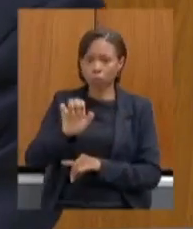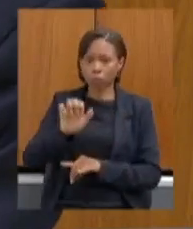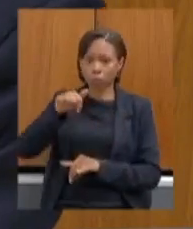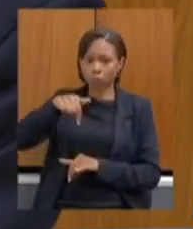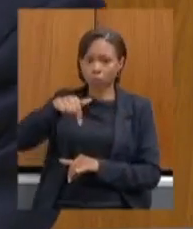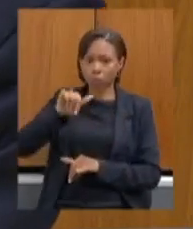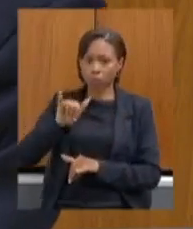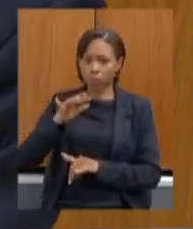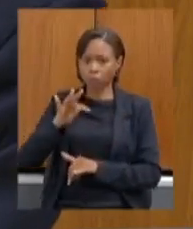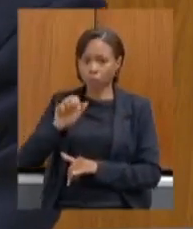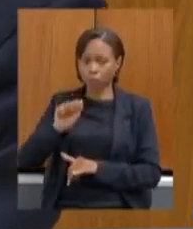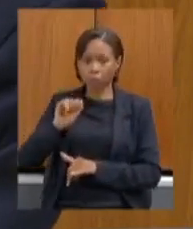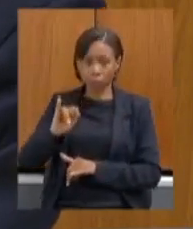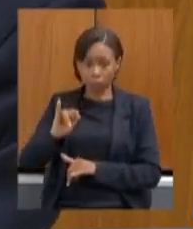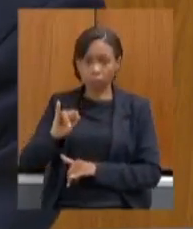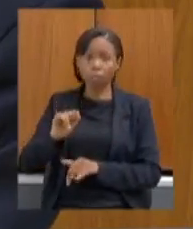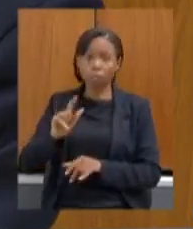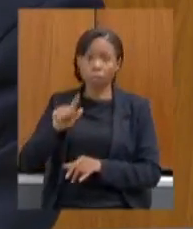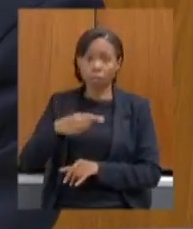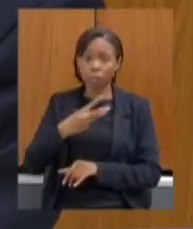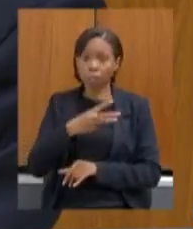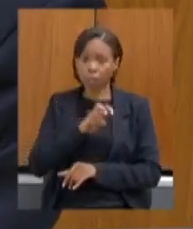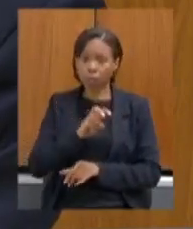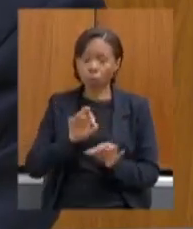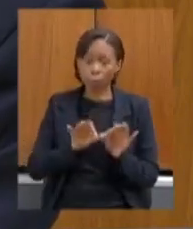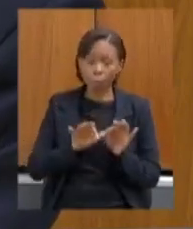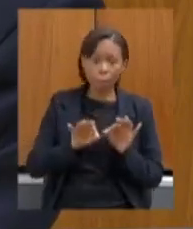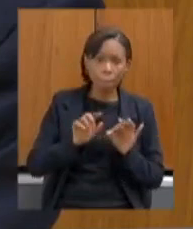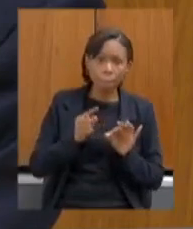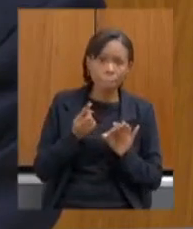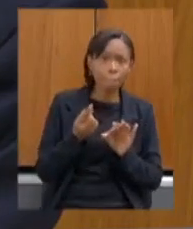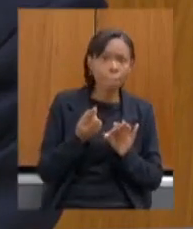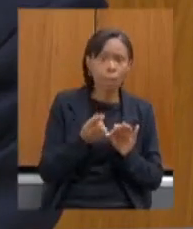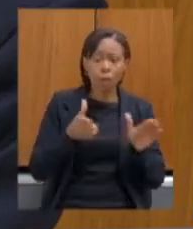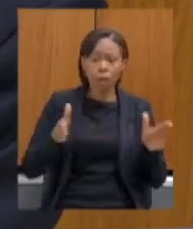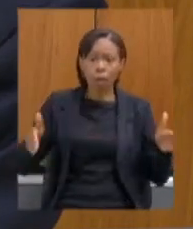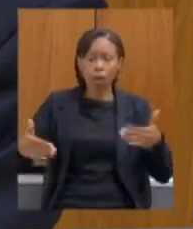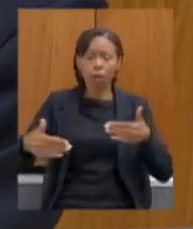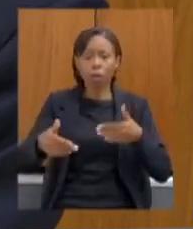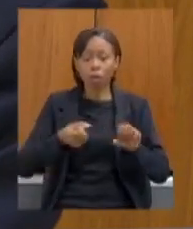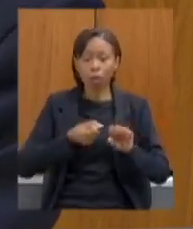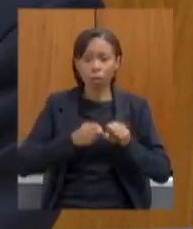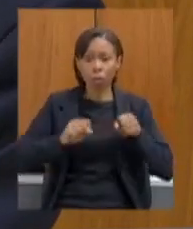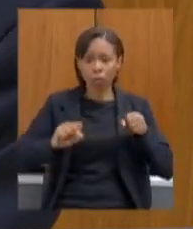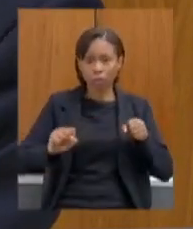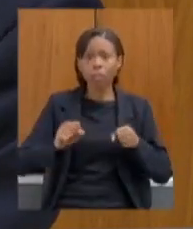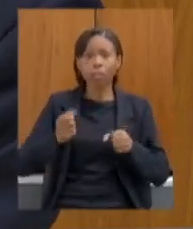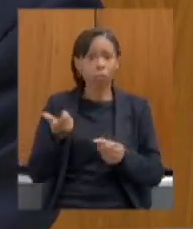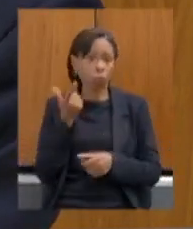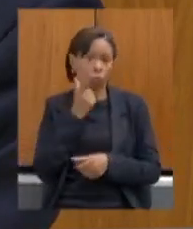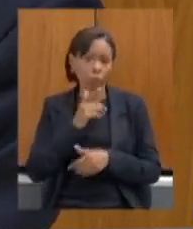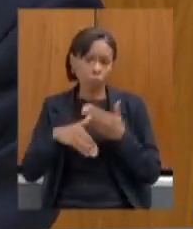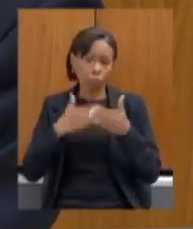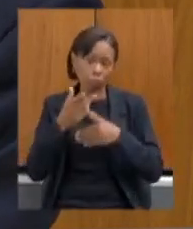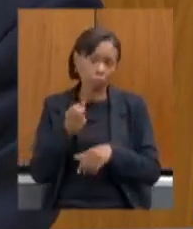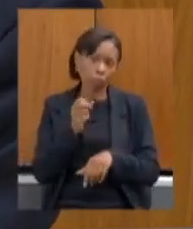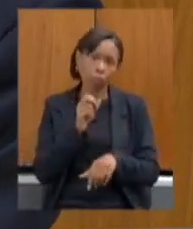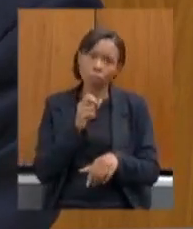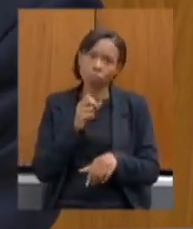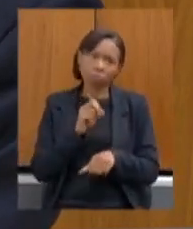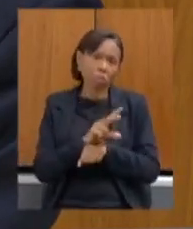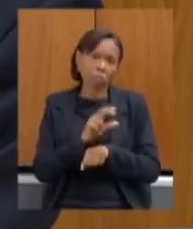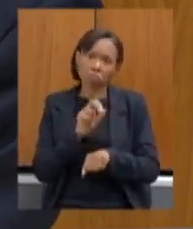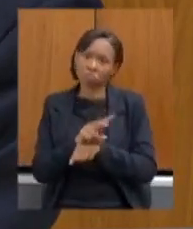hectares, cada hectare gera um emprego direto, gera dois empregos indiretos, nós estamos falando em aproximadamente